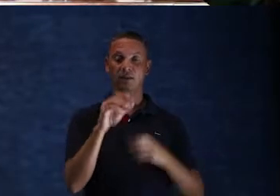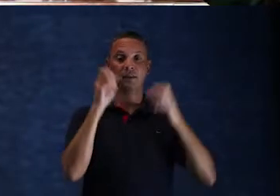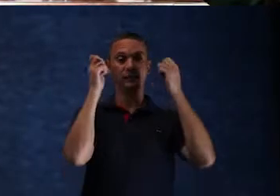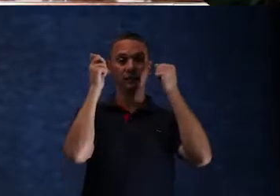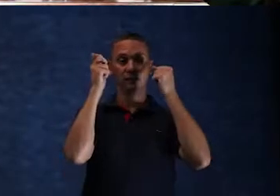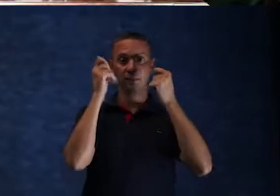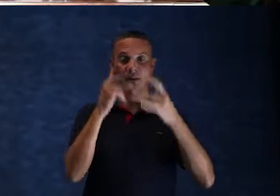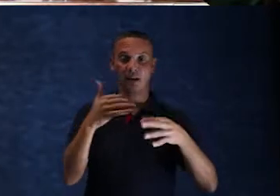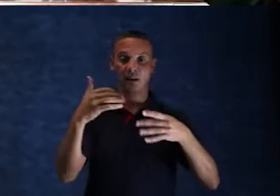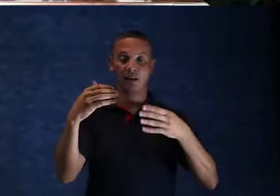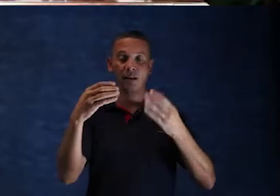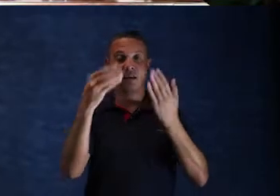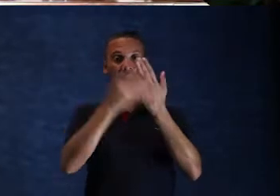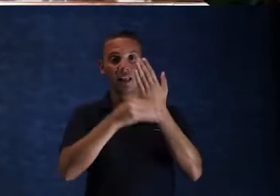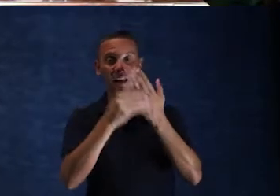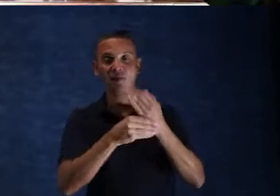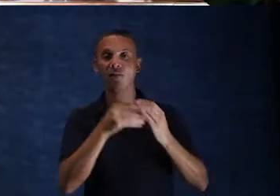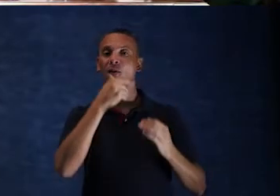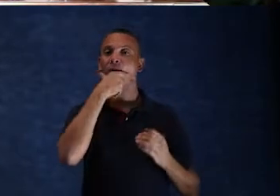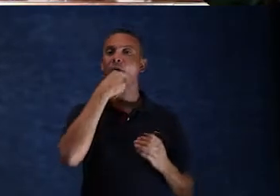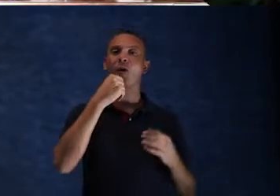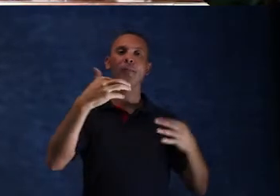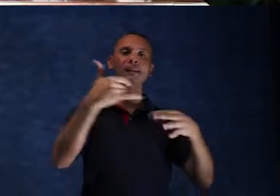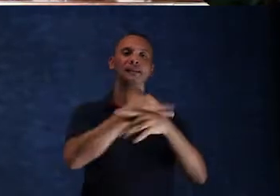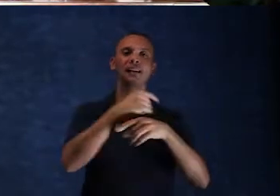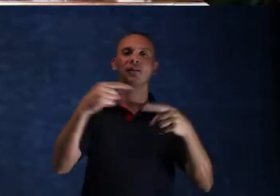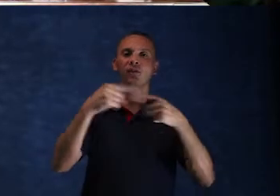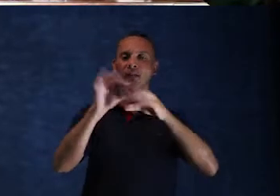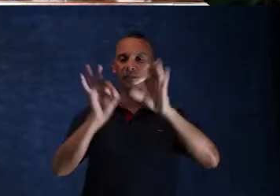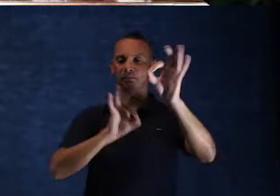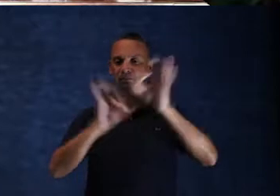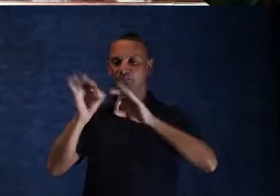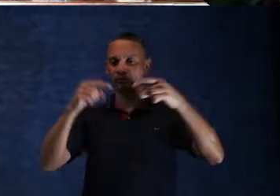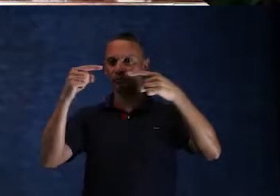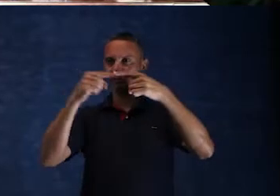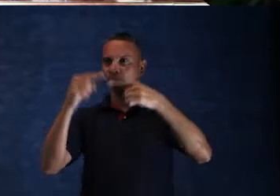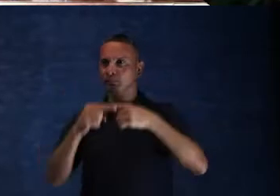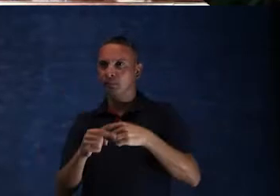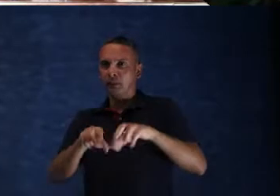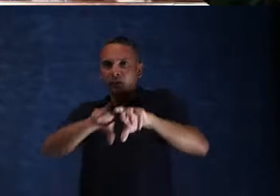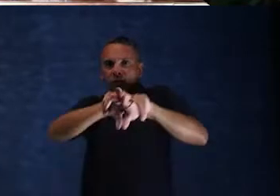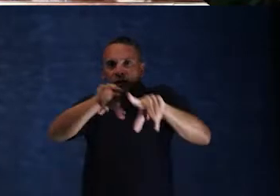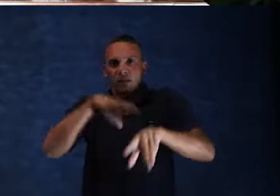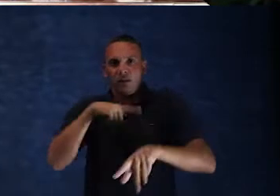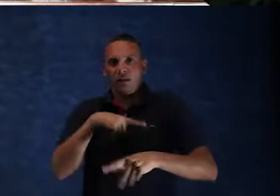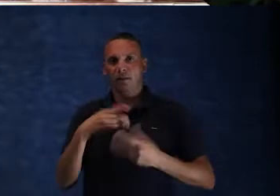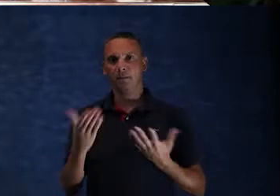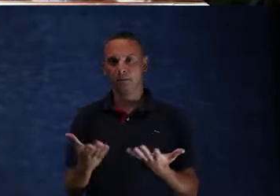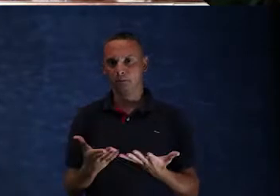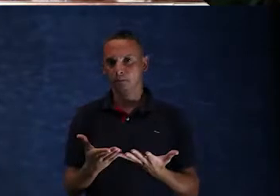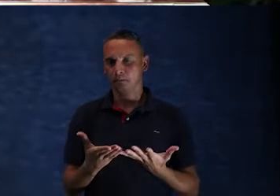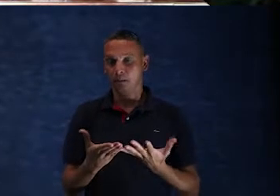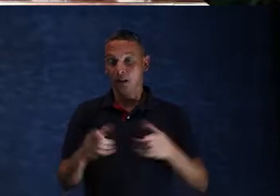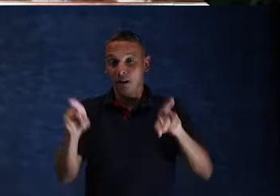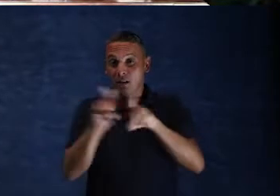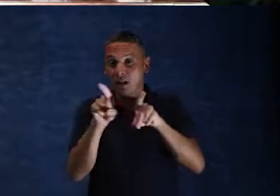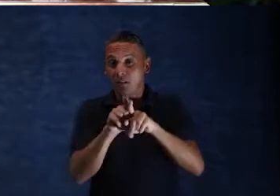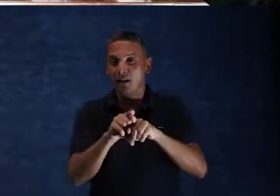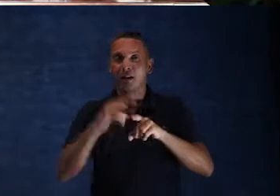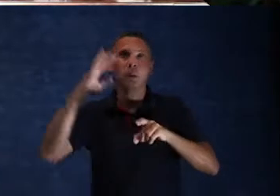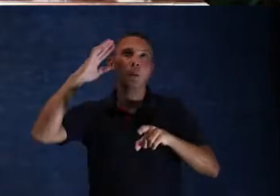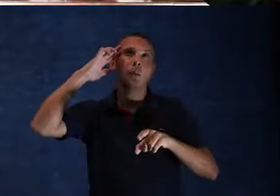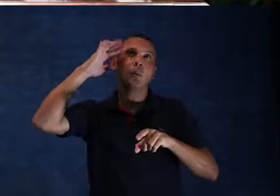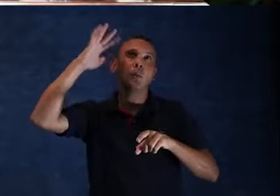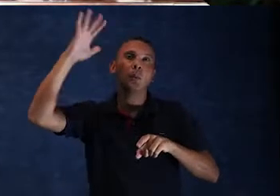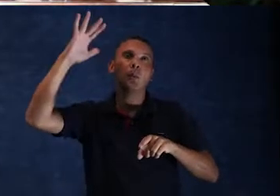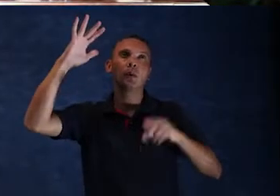se articulam numa homologia que se projeta em mistérios não revelados, indecifráveis. Desse modo, na